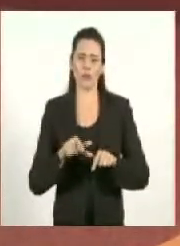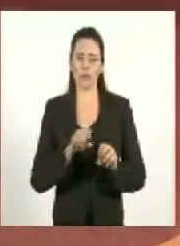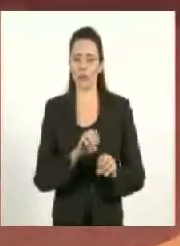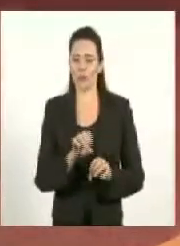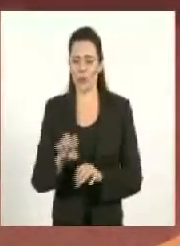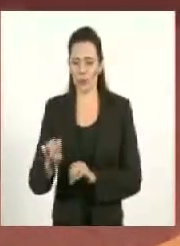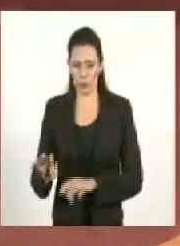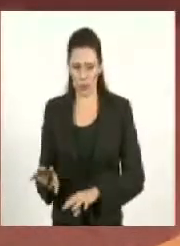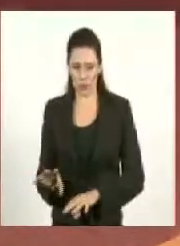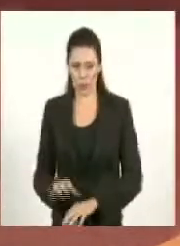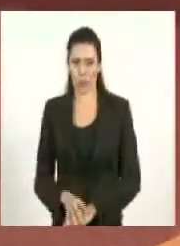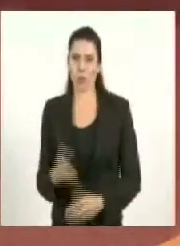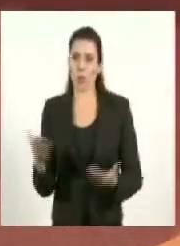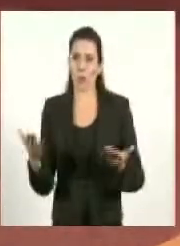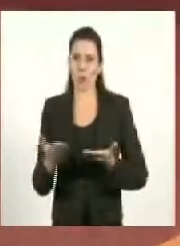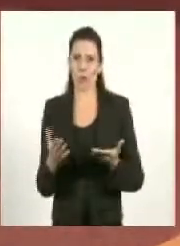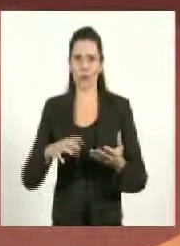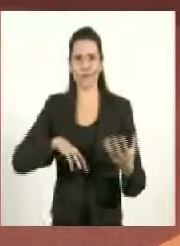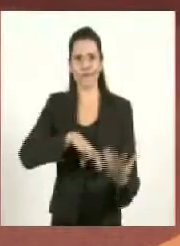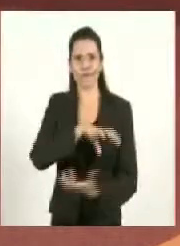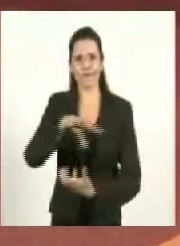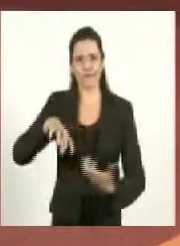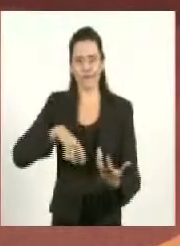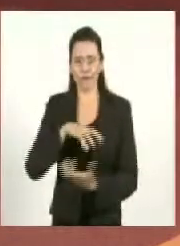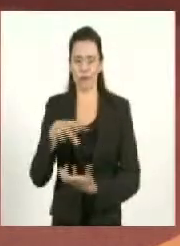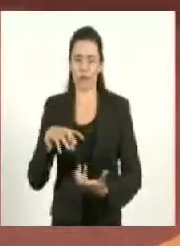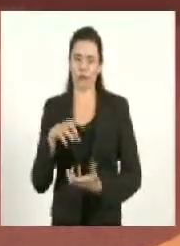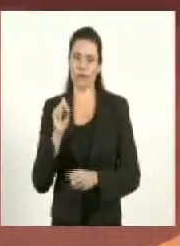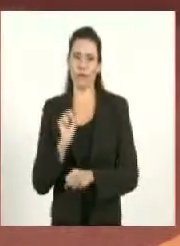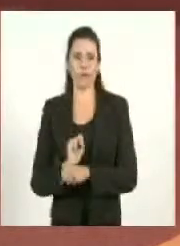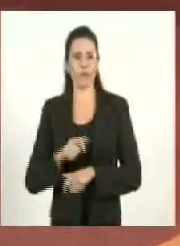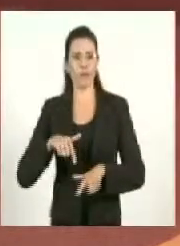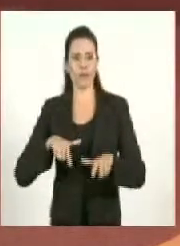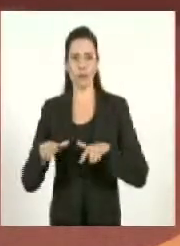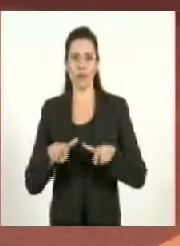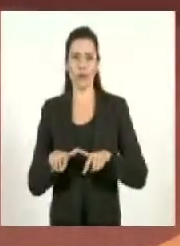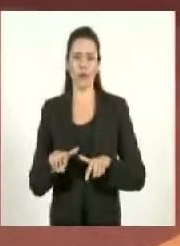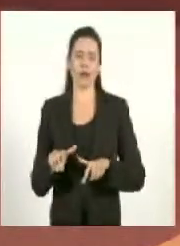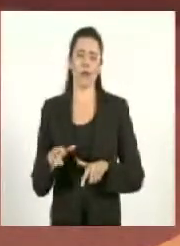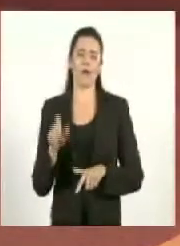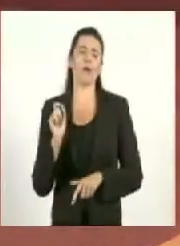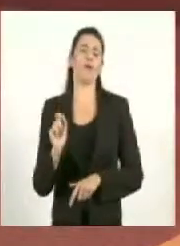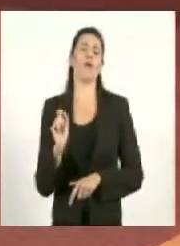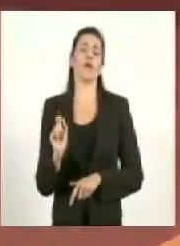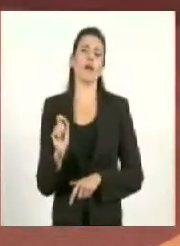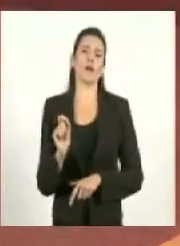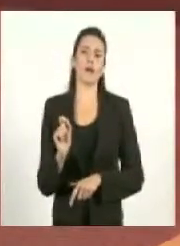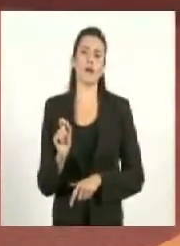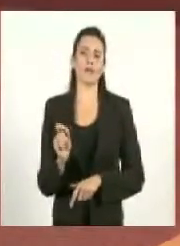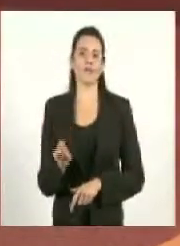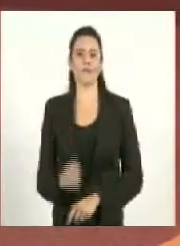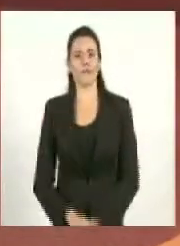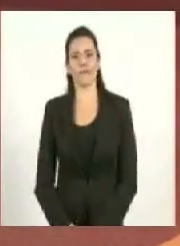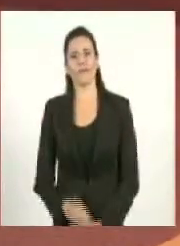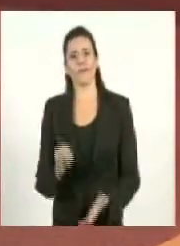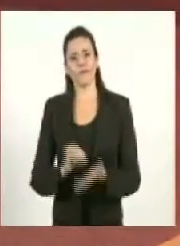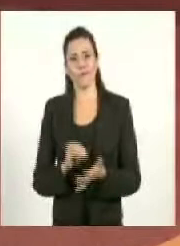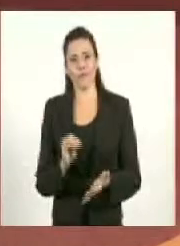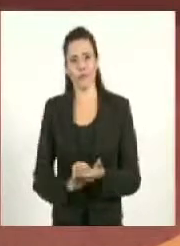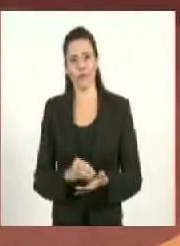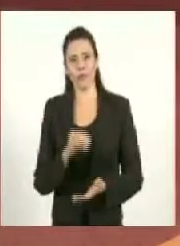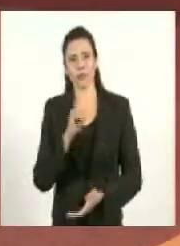Os contratos do setor da educação permanecem trabalhando, mas ainda não receberam seus salários de março e abril.